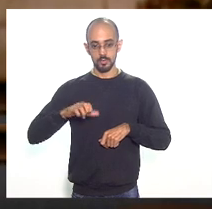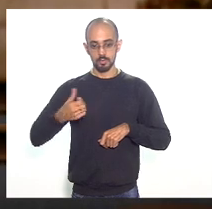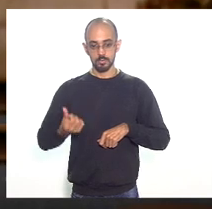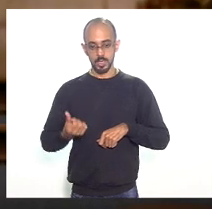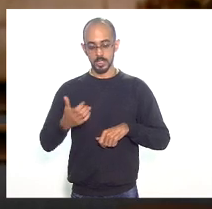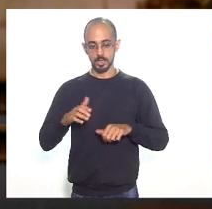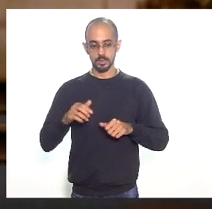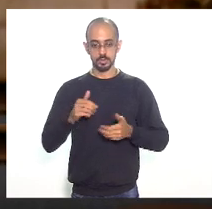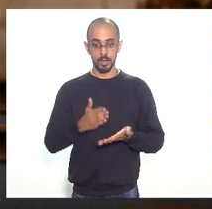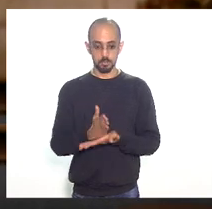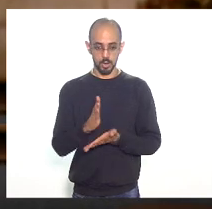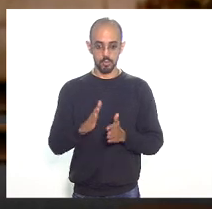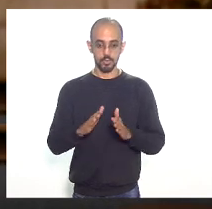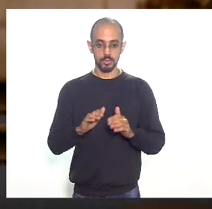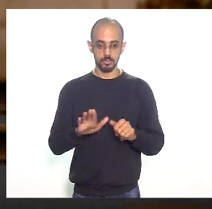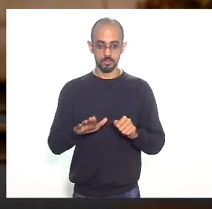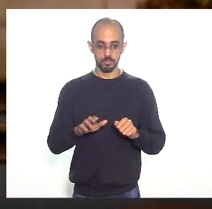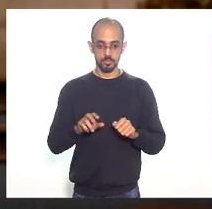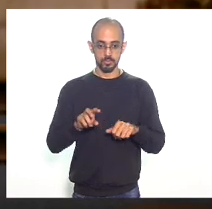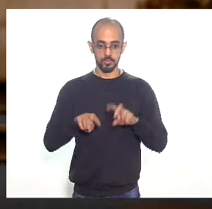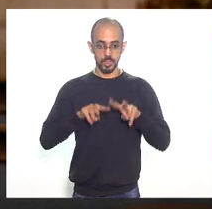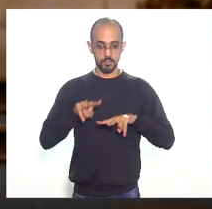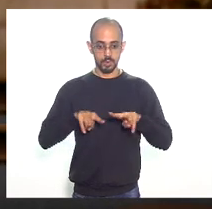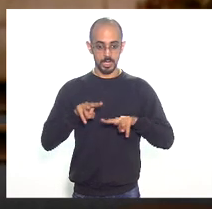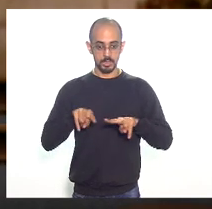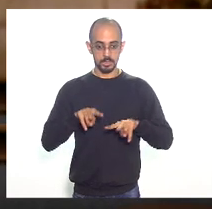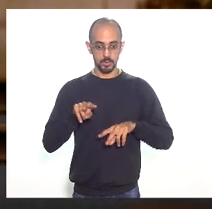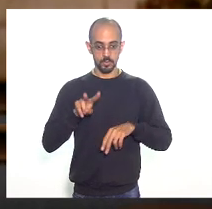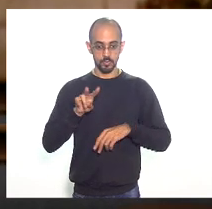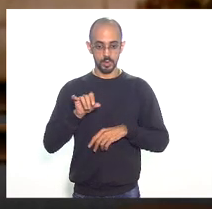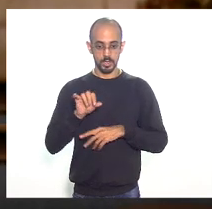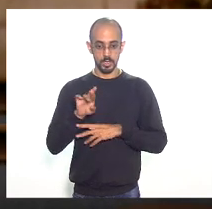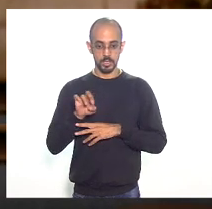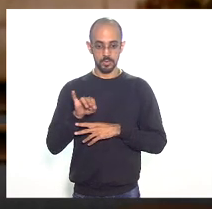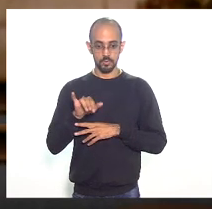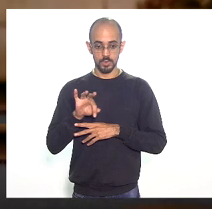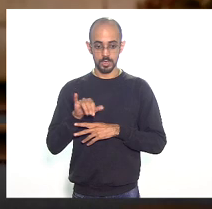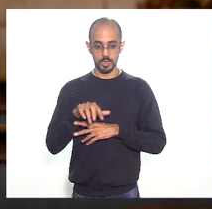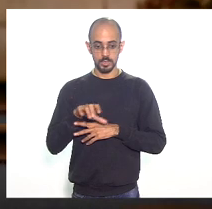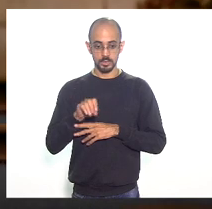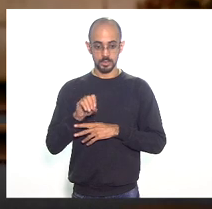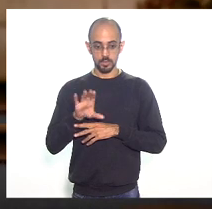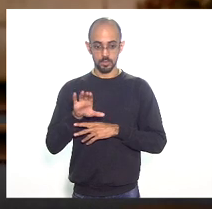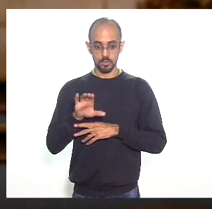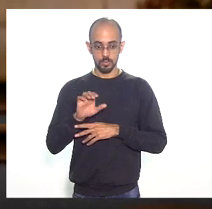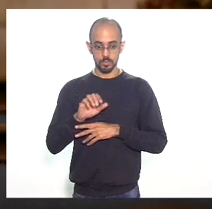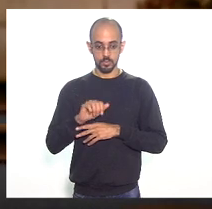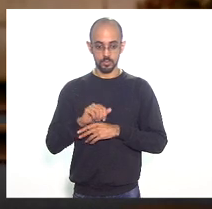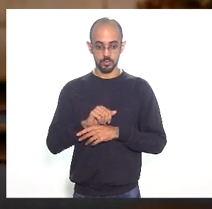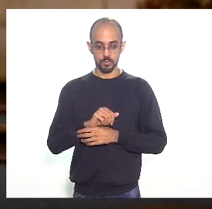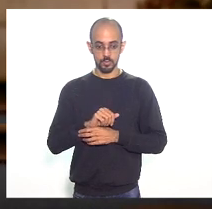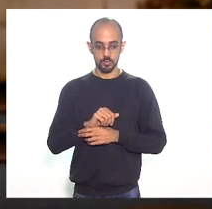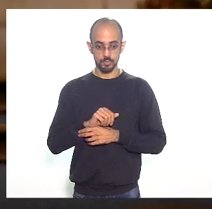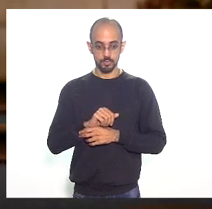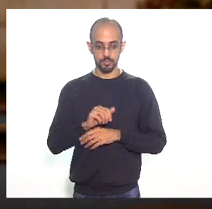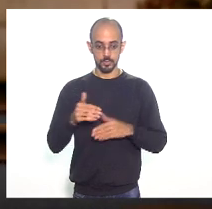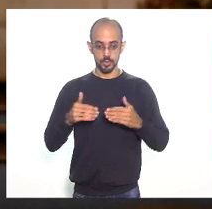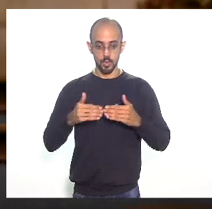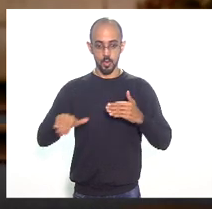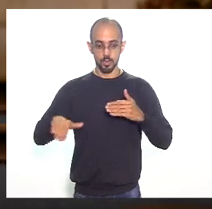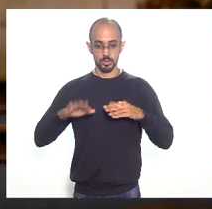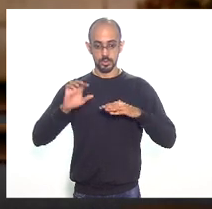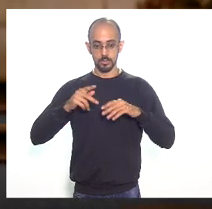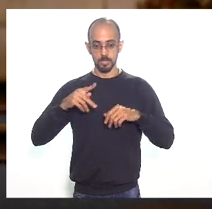permaneçam como estão. Verificação, Presidente, eu gostaria de registrar meu voto contra o projeto. Não sou favorecido, contra o projeto.